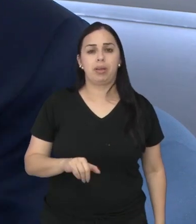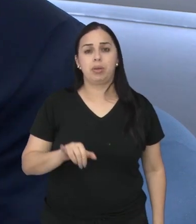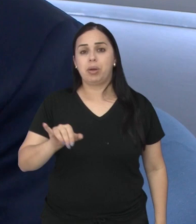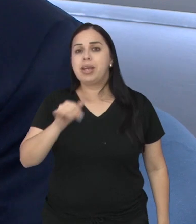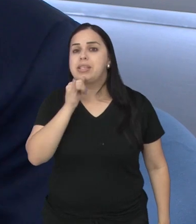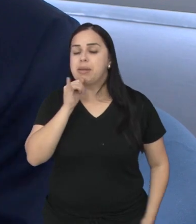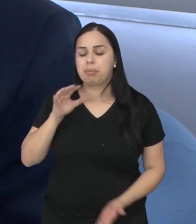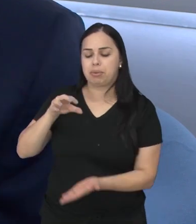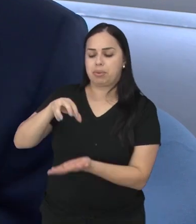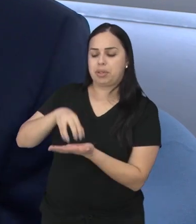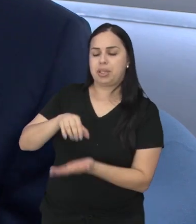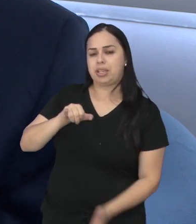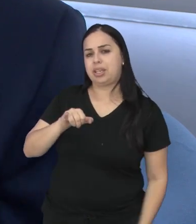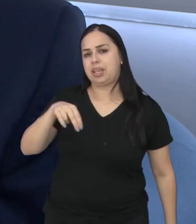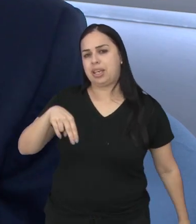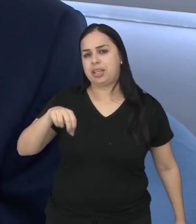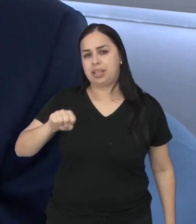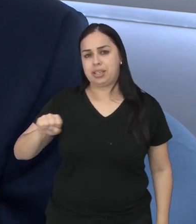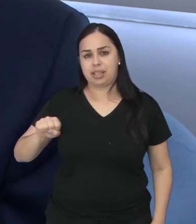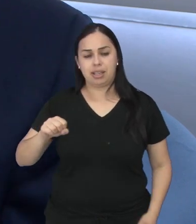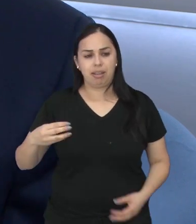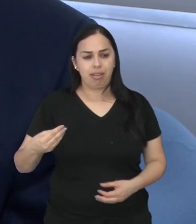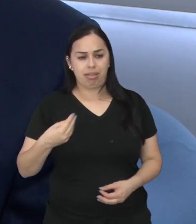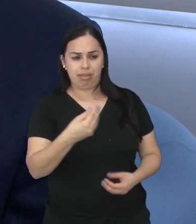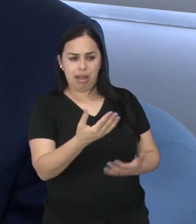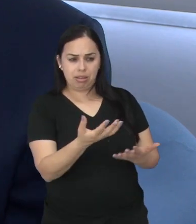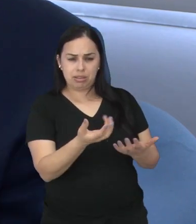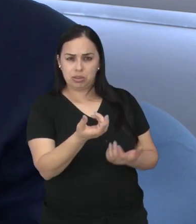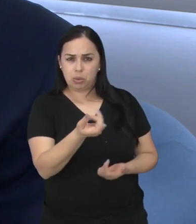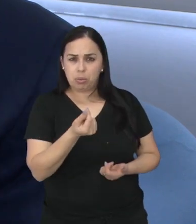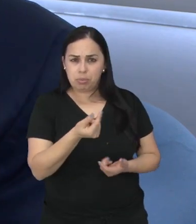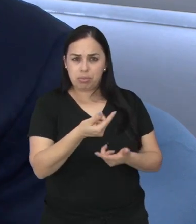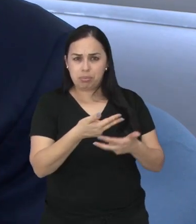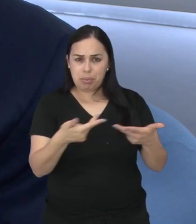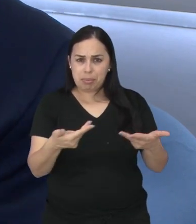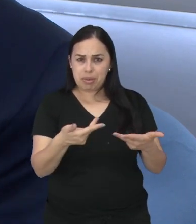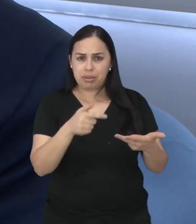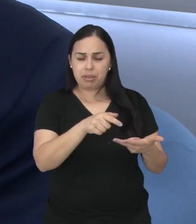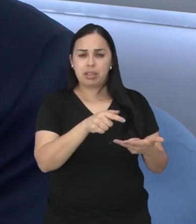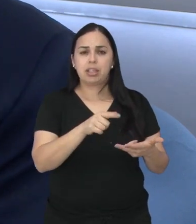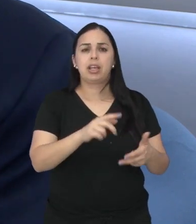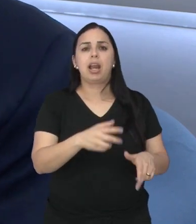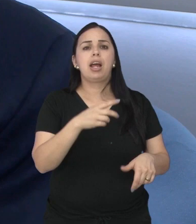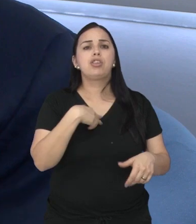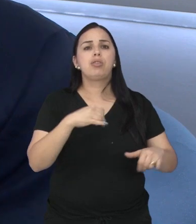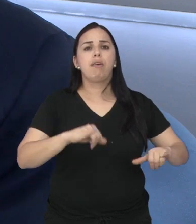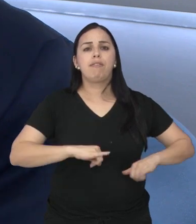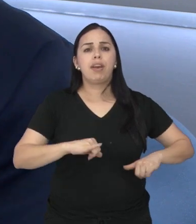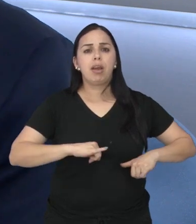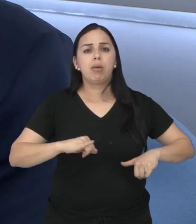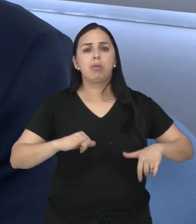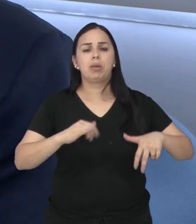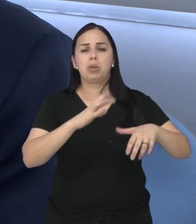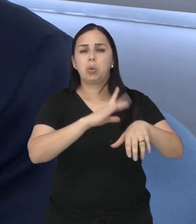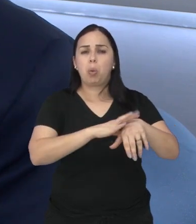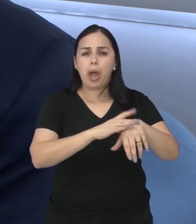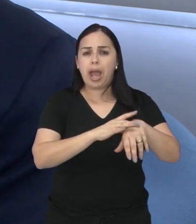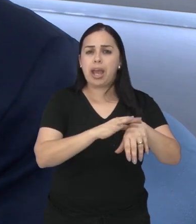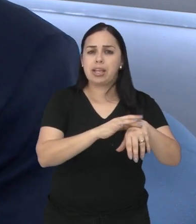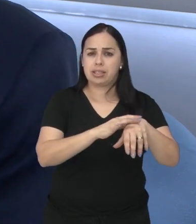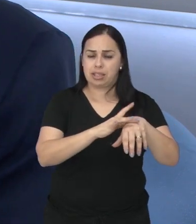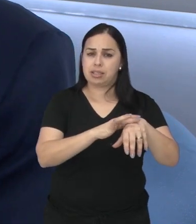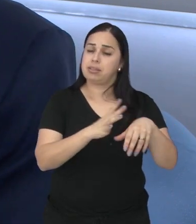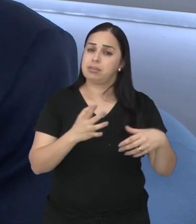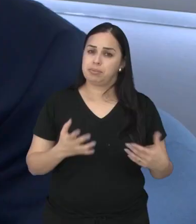INSS em específico, dar um benefício a uma pessoa que sofreu de um acidente, uma doença do trabalho relacionadas a esses últimos